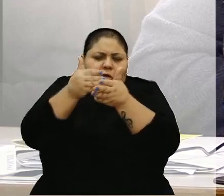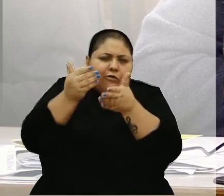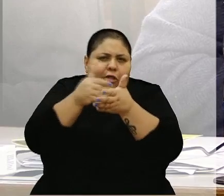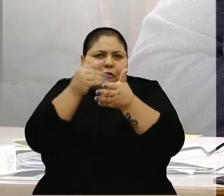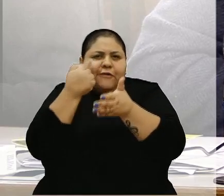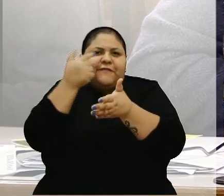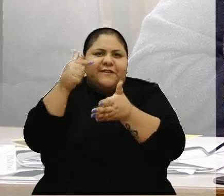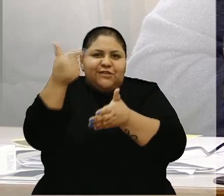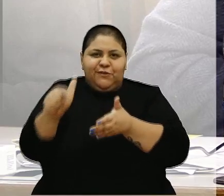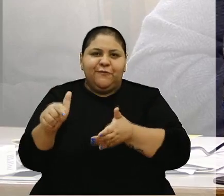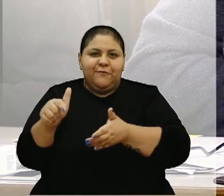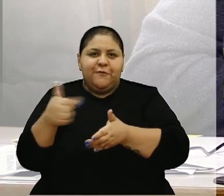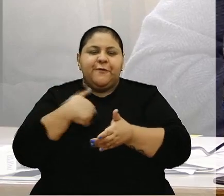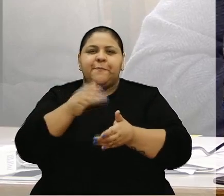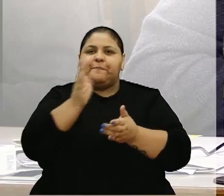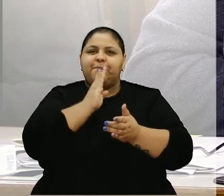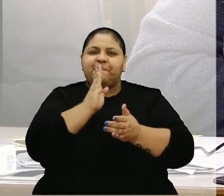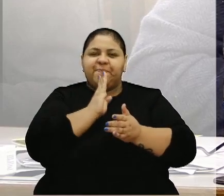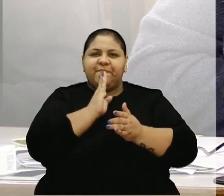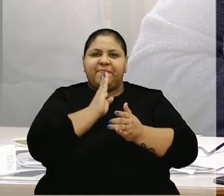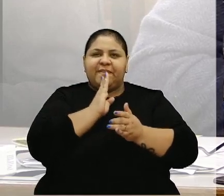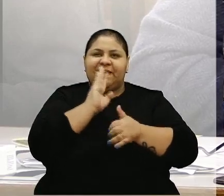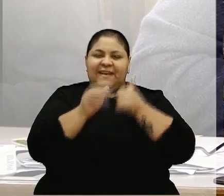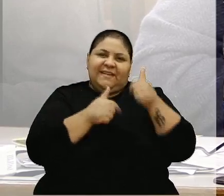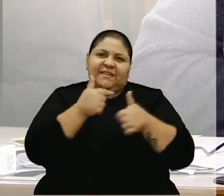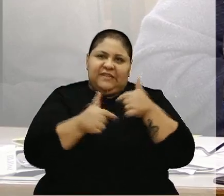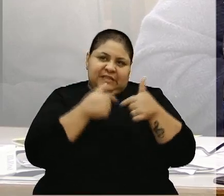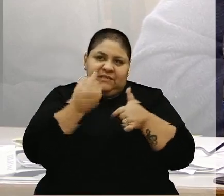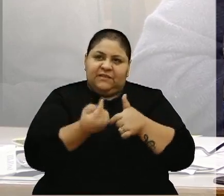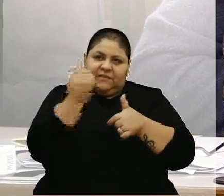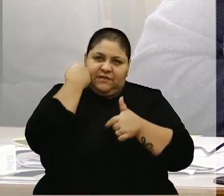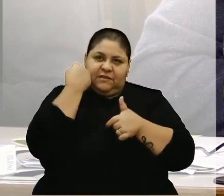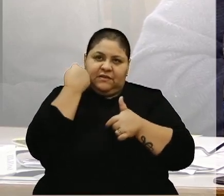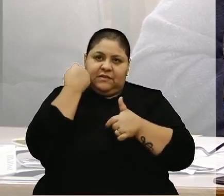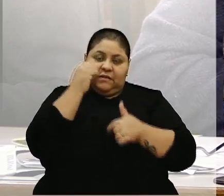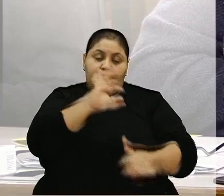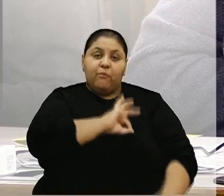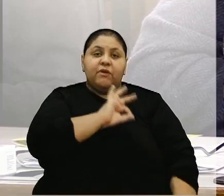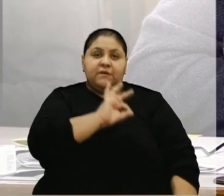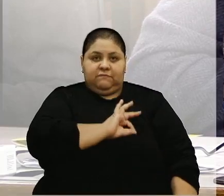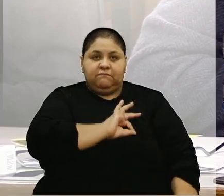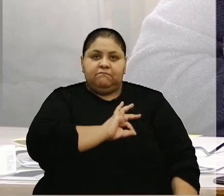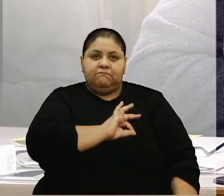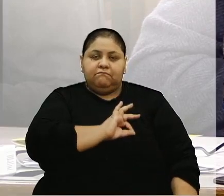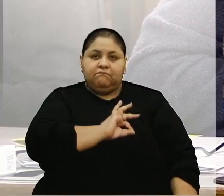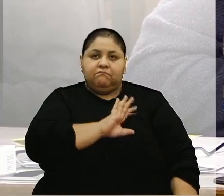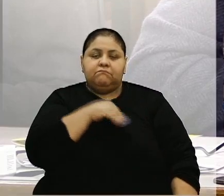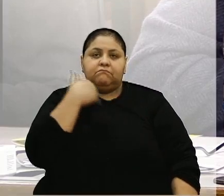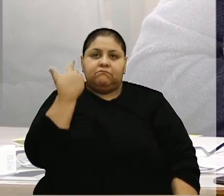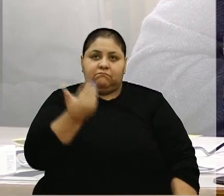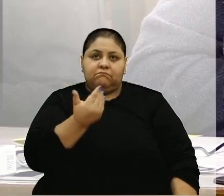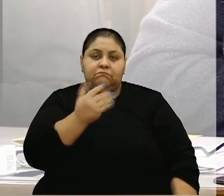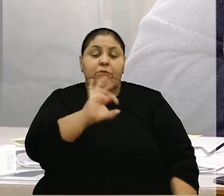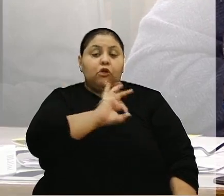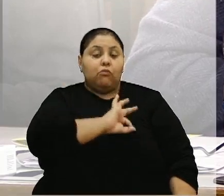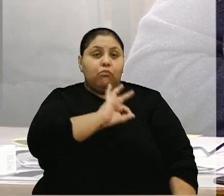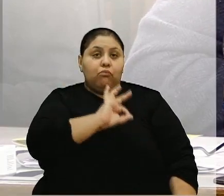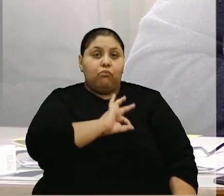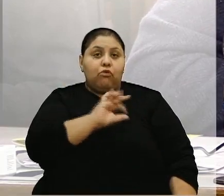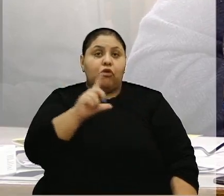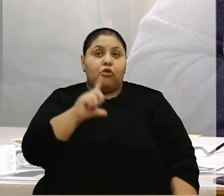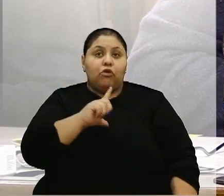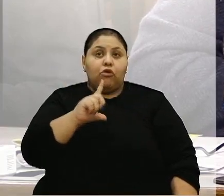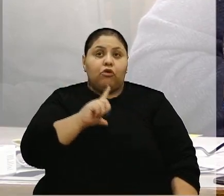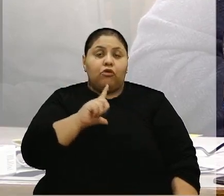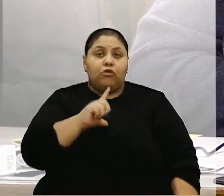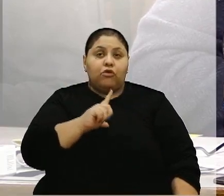conheço o senhor desde do seu trabalho anterior, que era da polícia, apesar do senhor ser policial e ter esse instinto